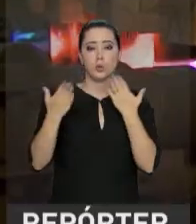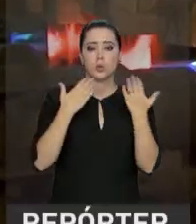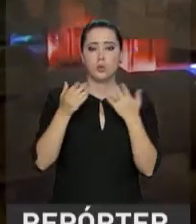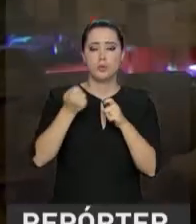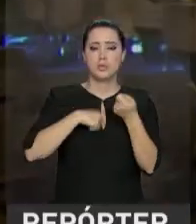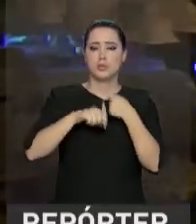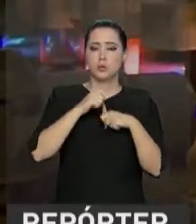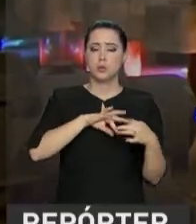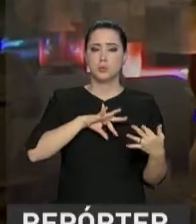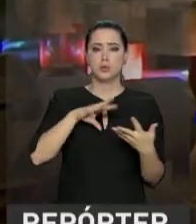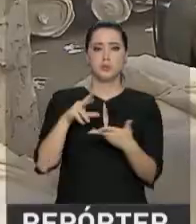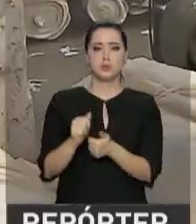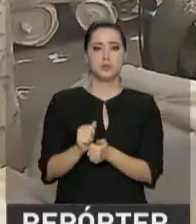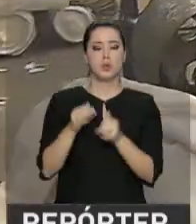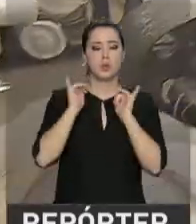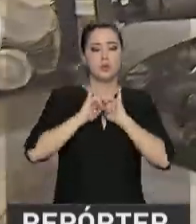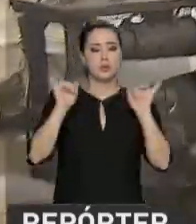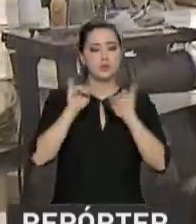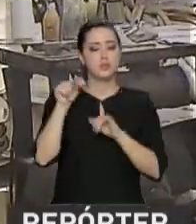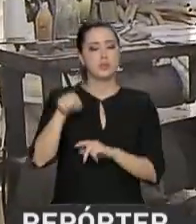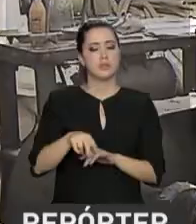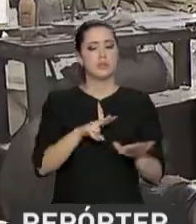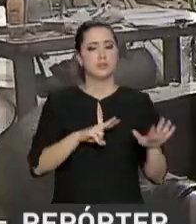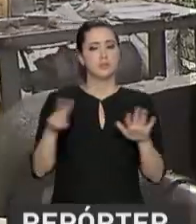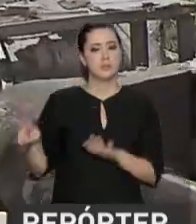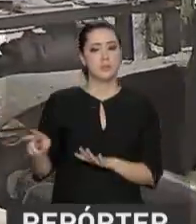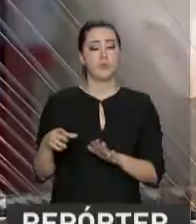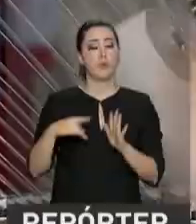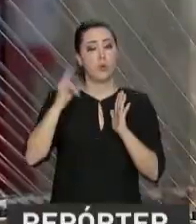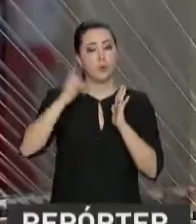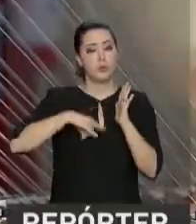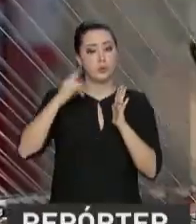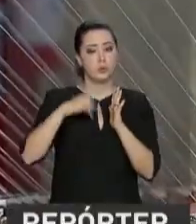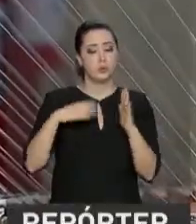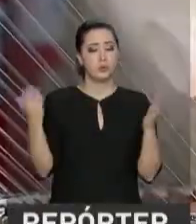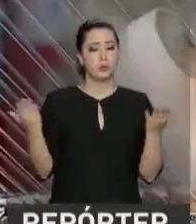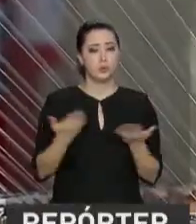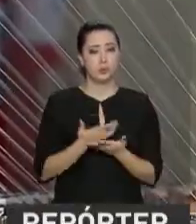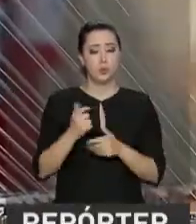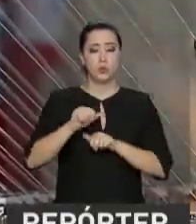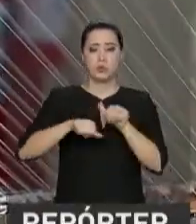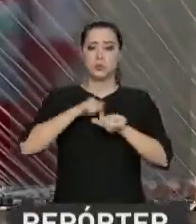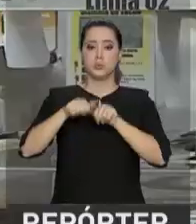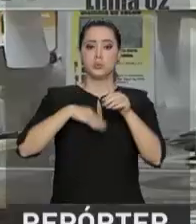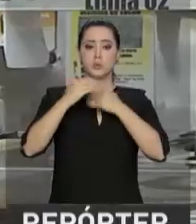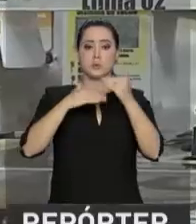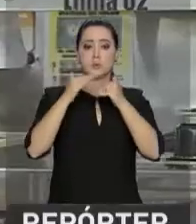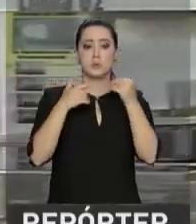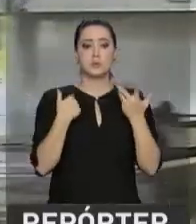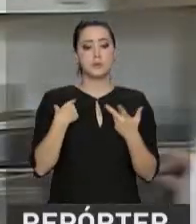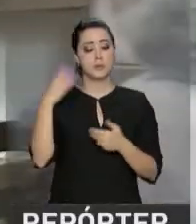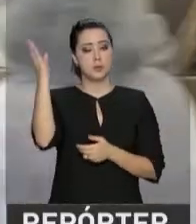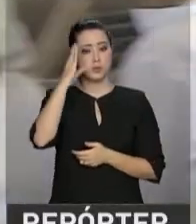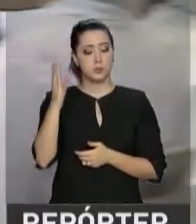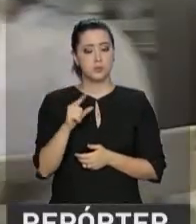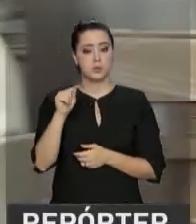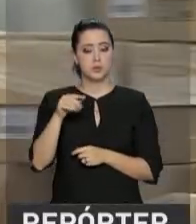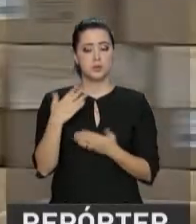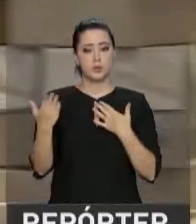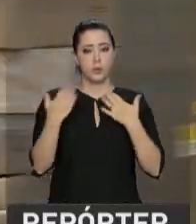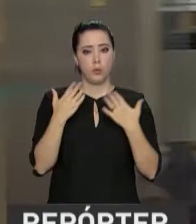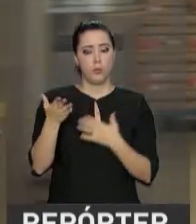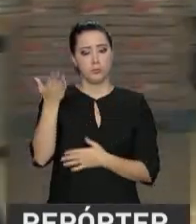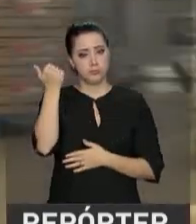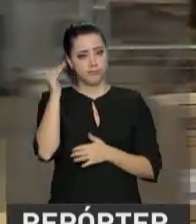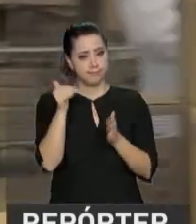global divulgado nesta semana o documento atualizou a previsão de crescimento para o país em relação ao